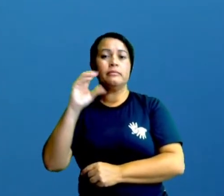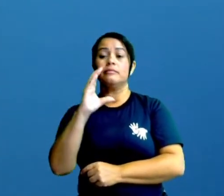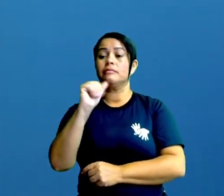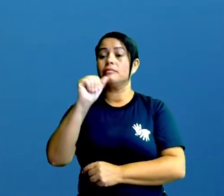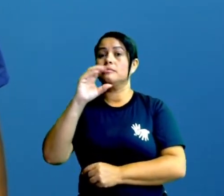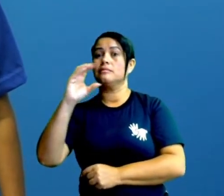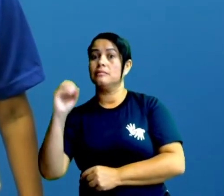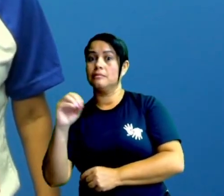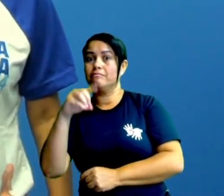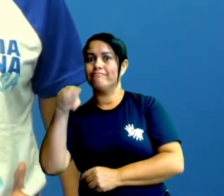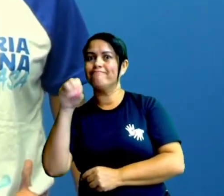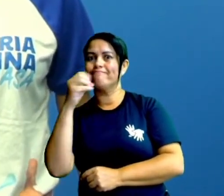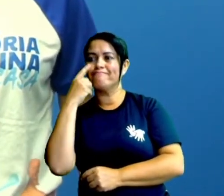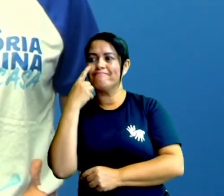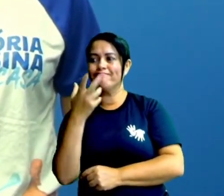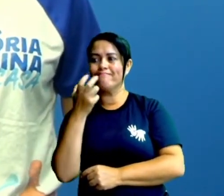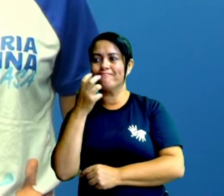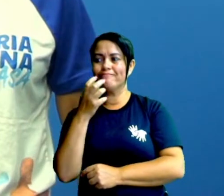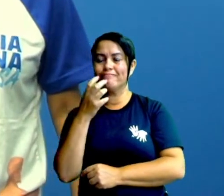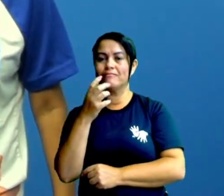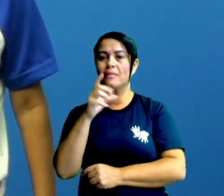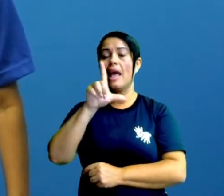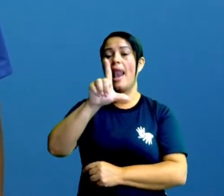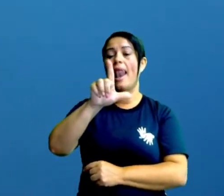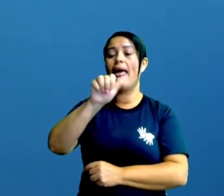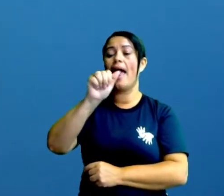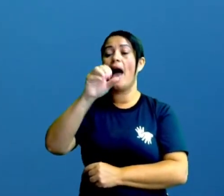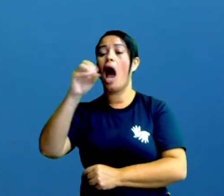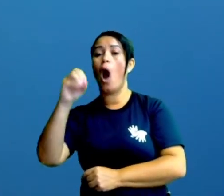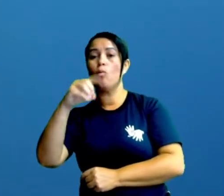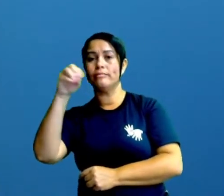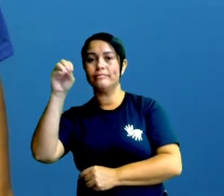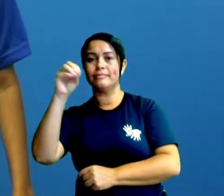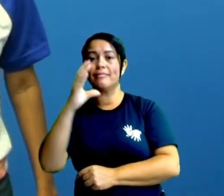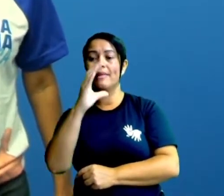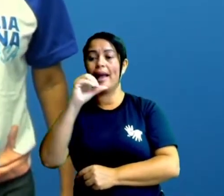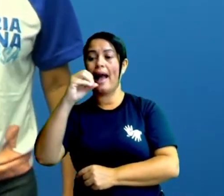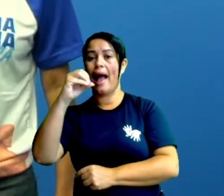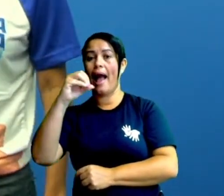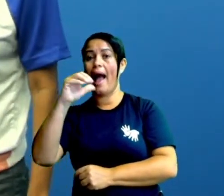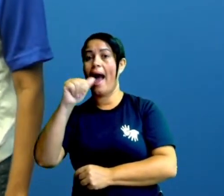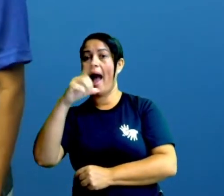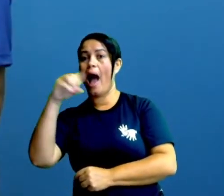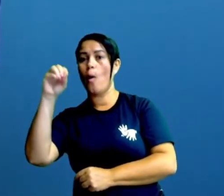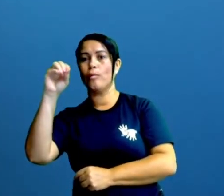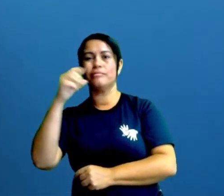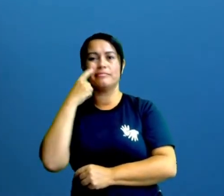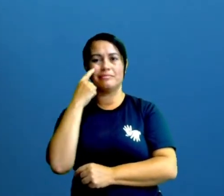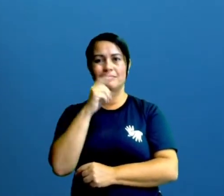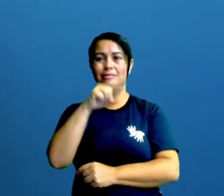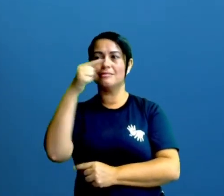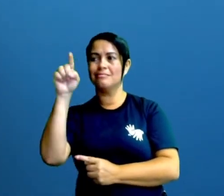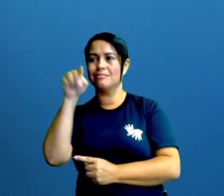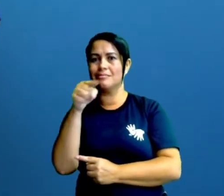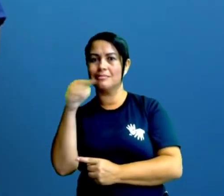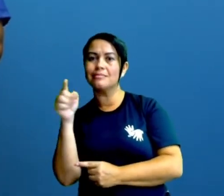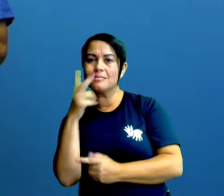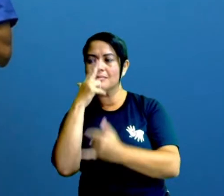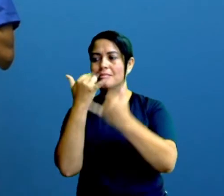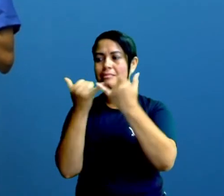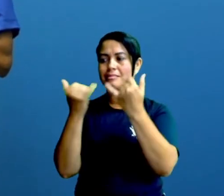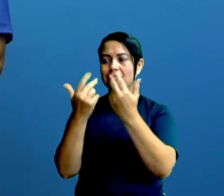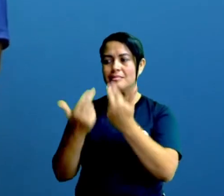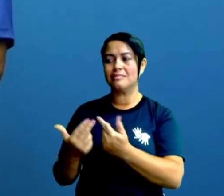o cão Leão cão também tem um sonzinho né